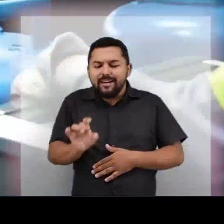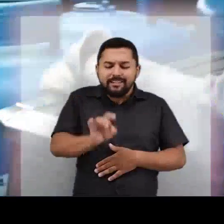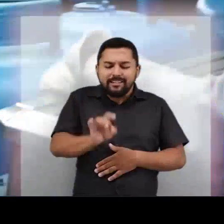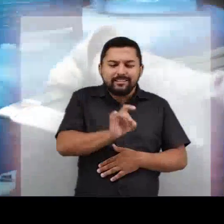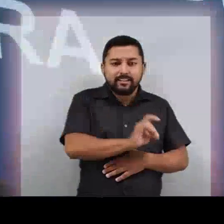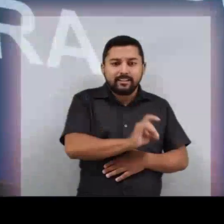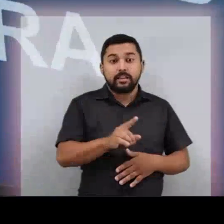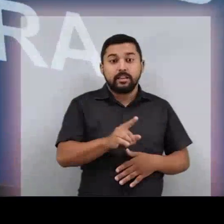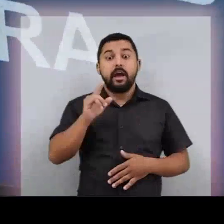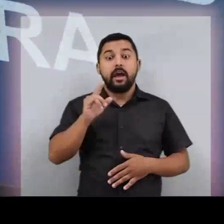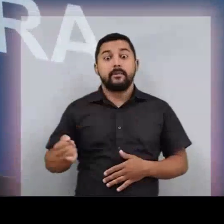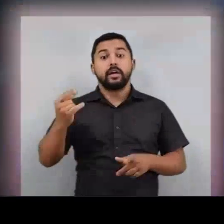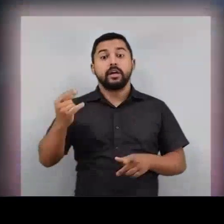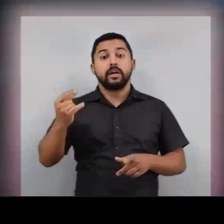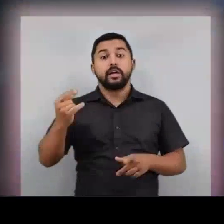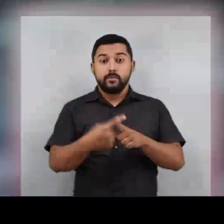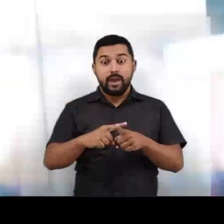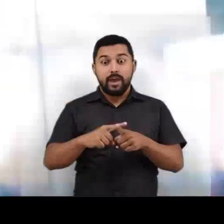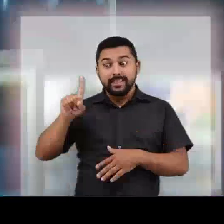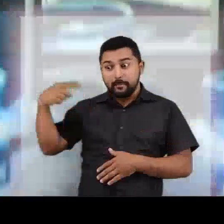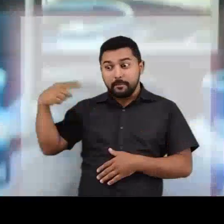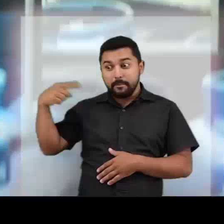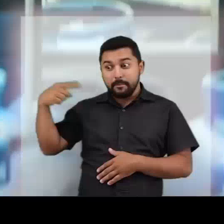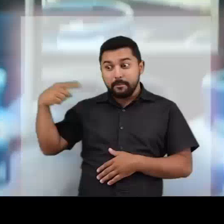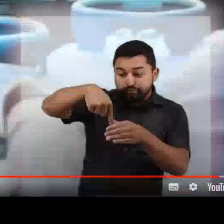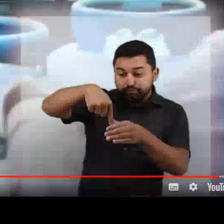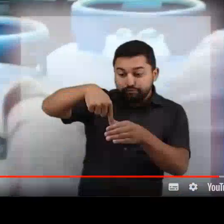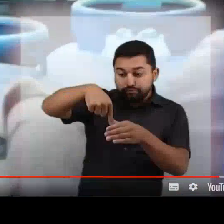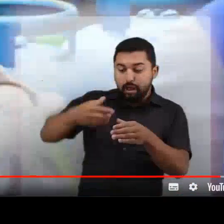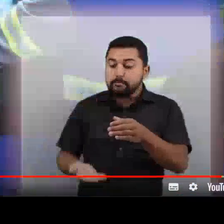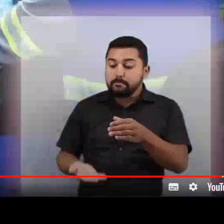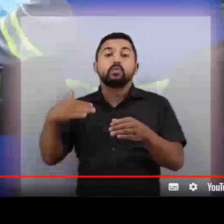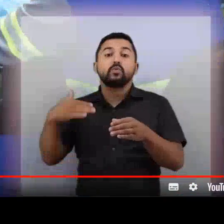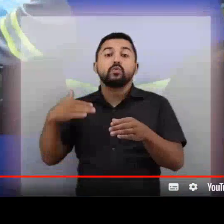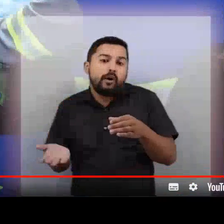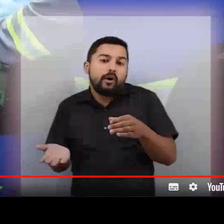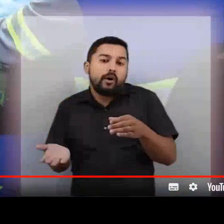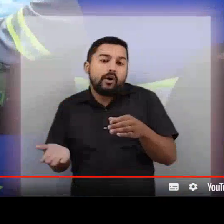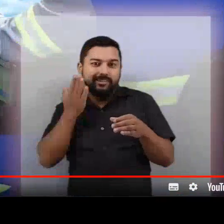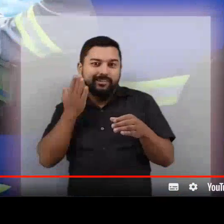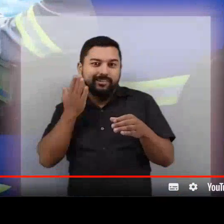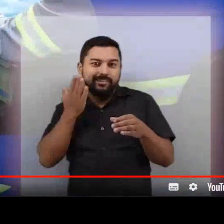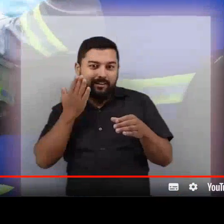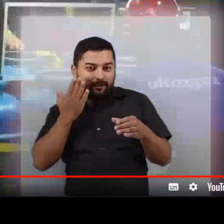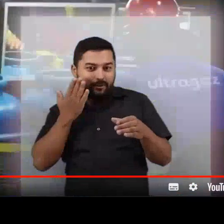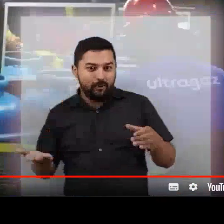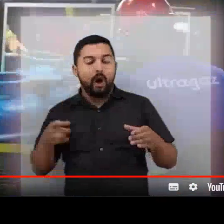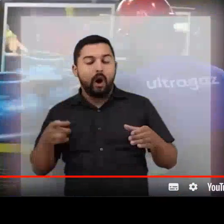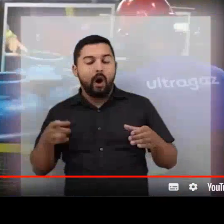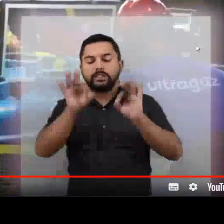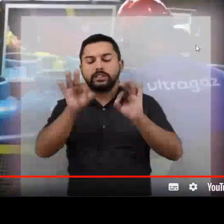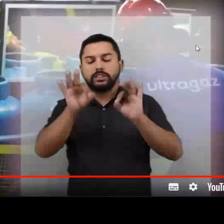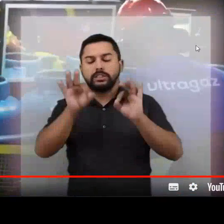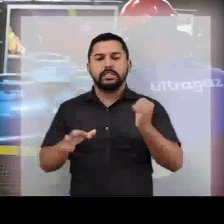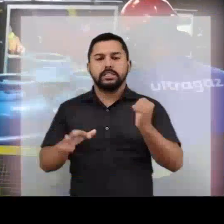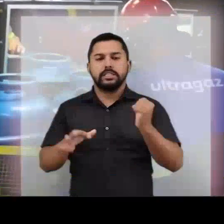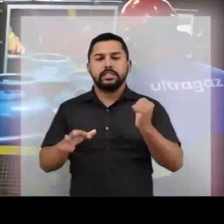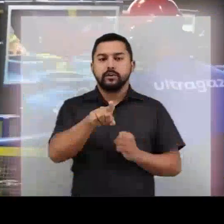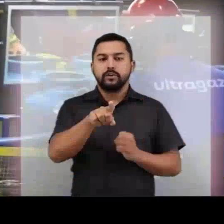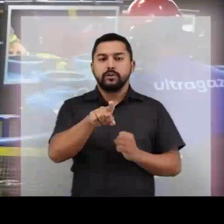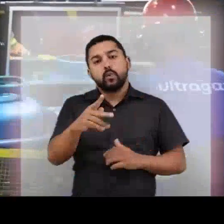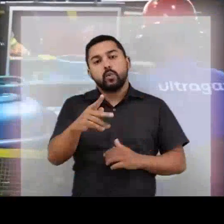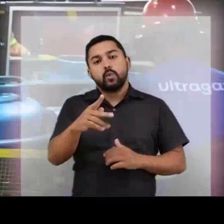na ordem certa. Isso é importante porque depois, quando encher, a máquina vai pesar o bujão inteiro, não tem como pesar só o gás. E é isso que garante que você